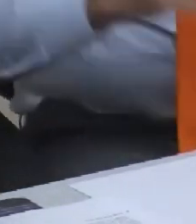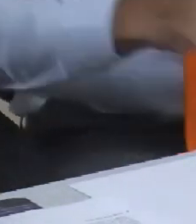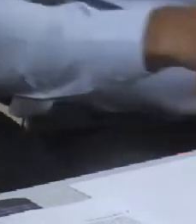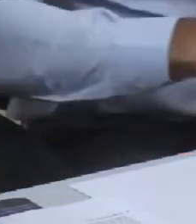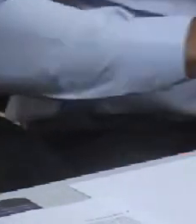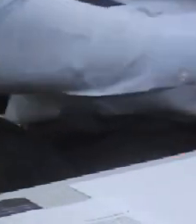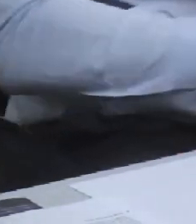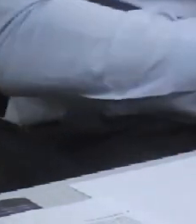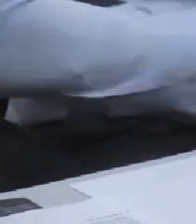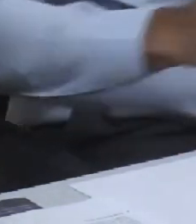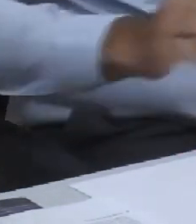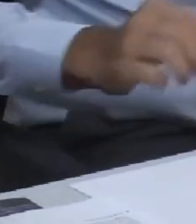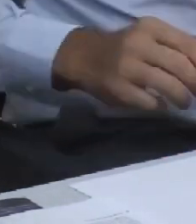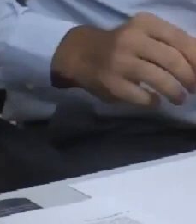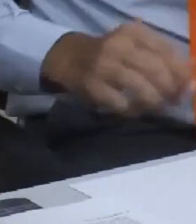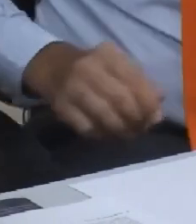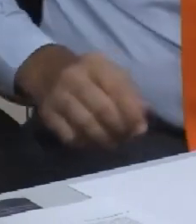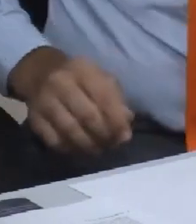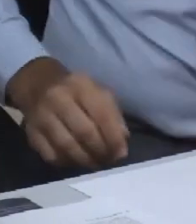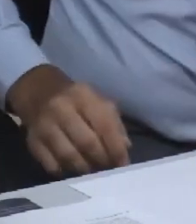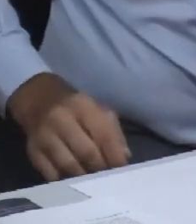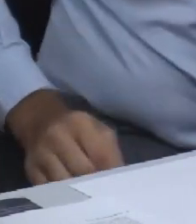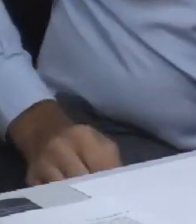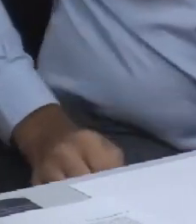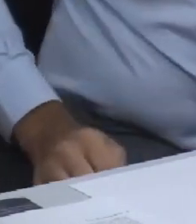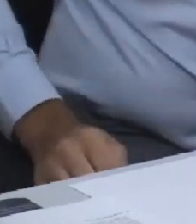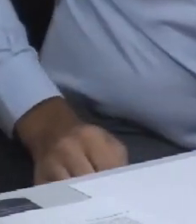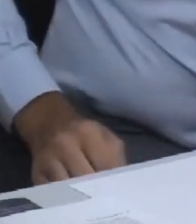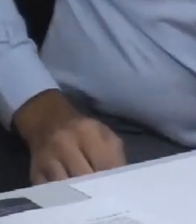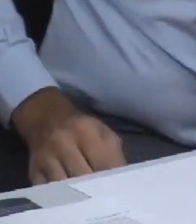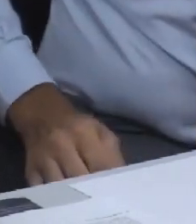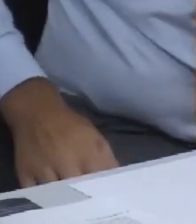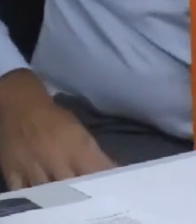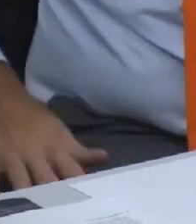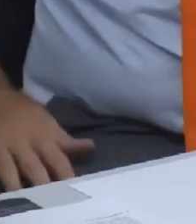Vocês, acho que pode eles sentarem aqui, né?